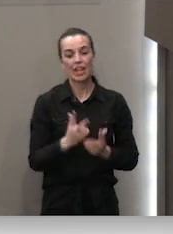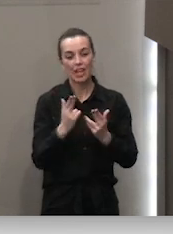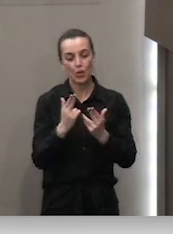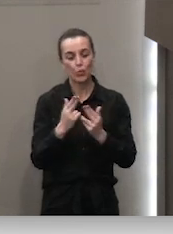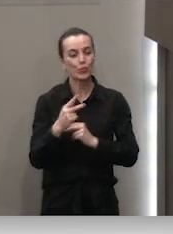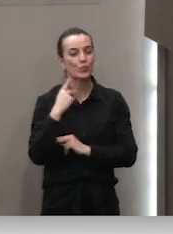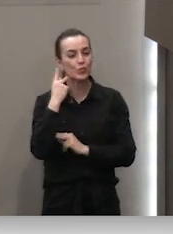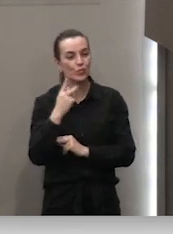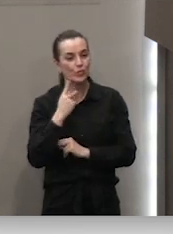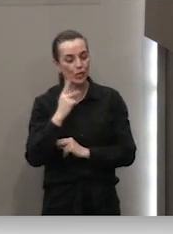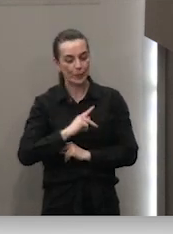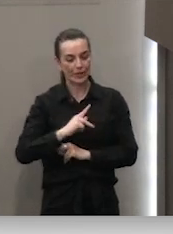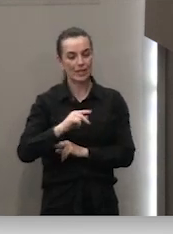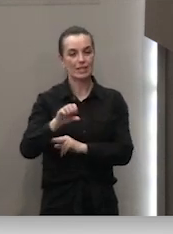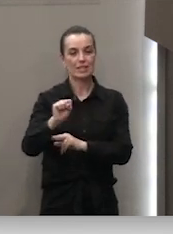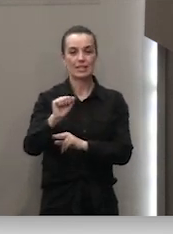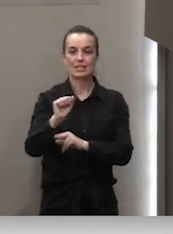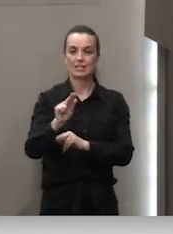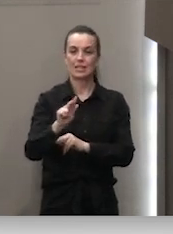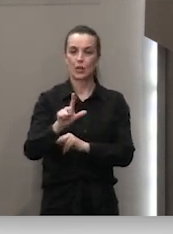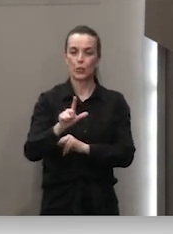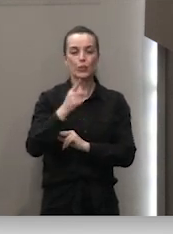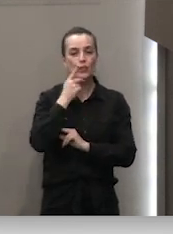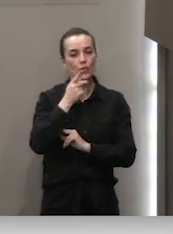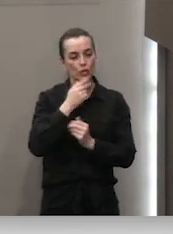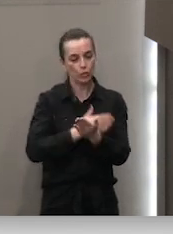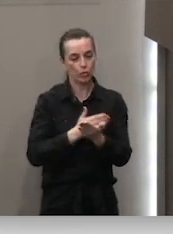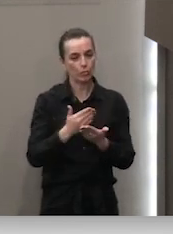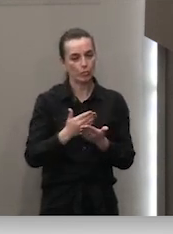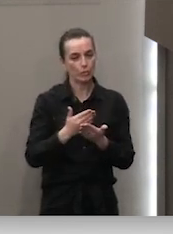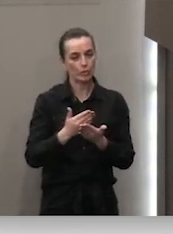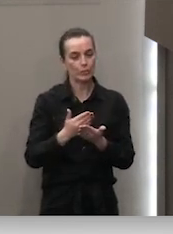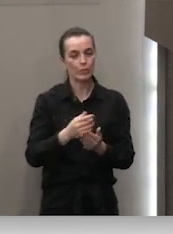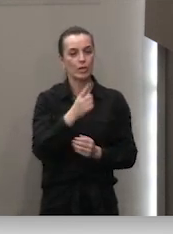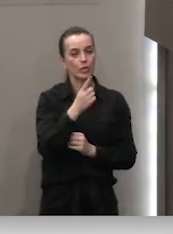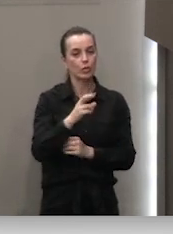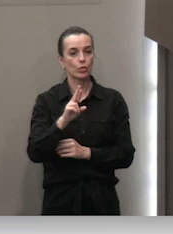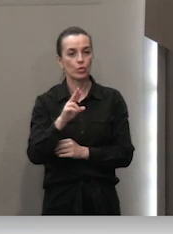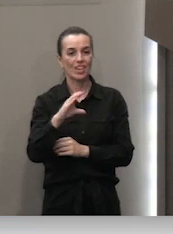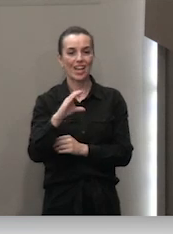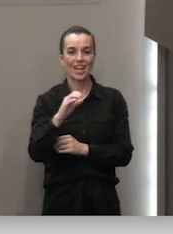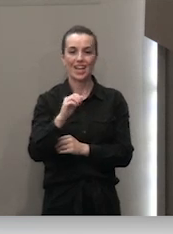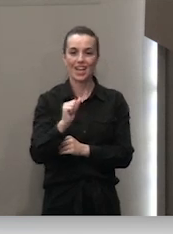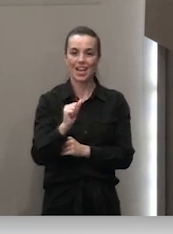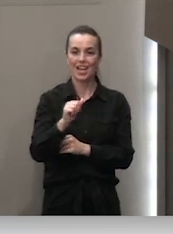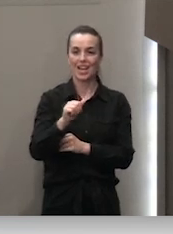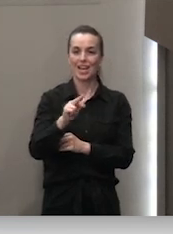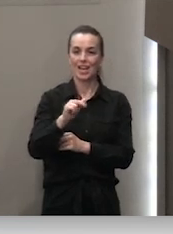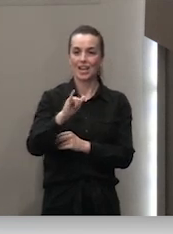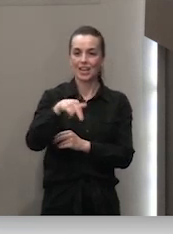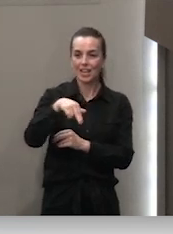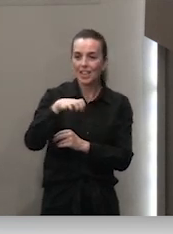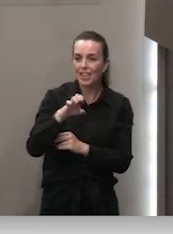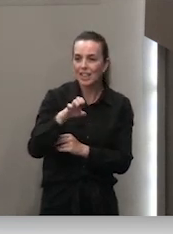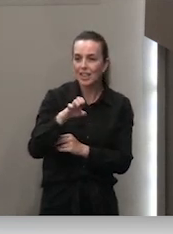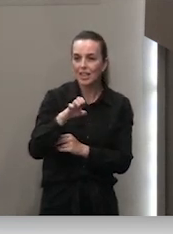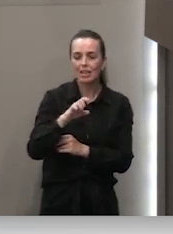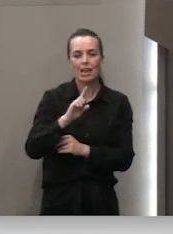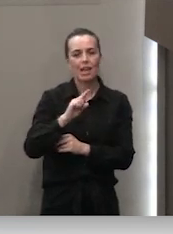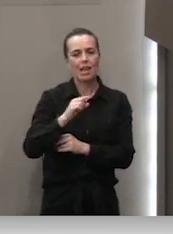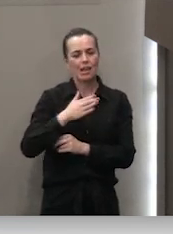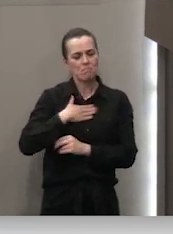início, aqui está hoje a doutora Karine Bona. Doutora Karine Bona é uma pessoa, no meu ponto de